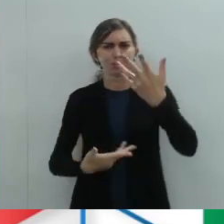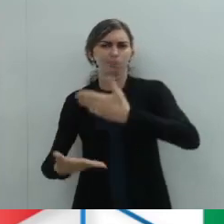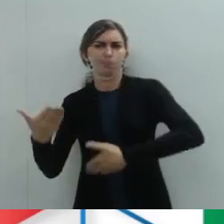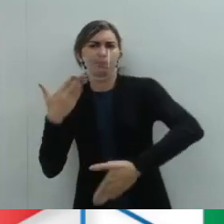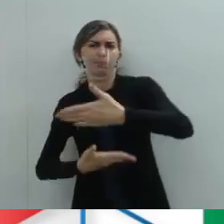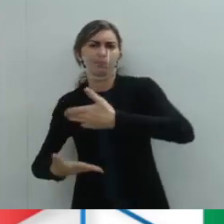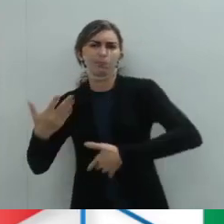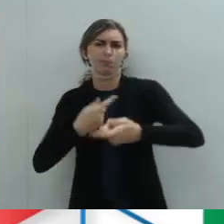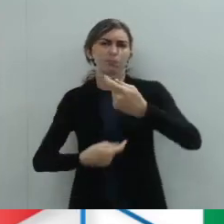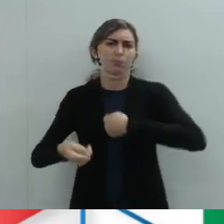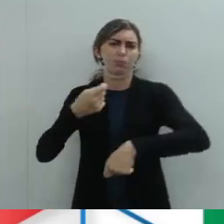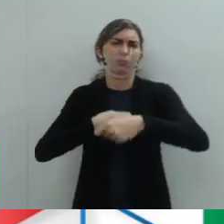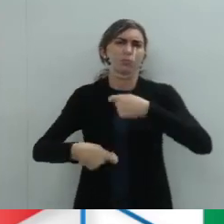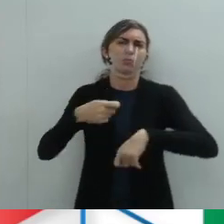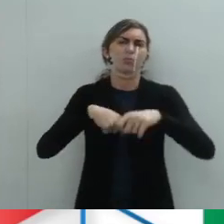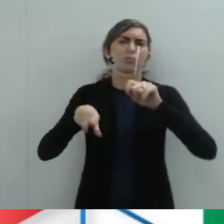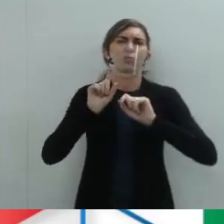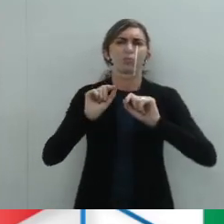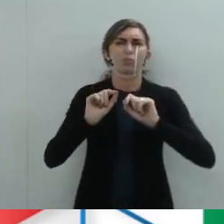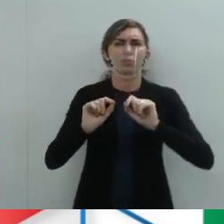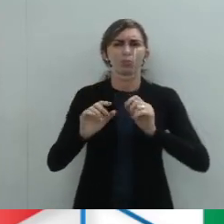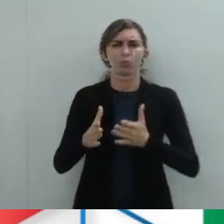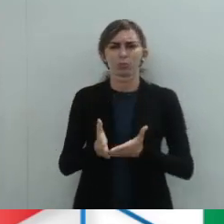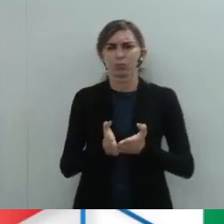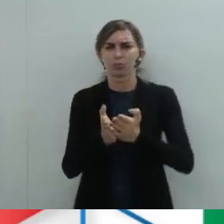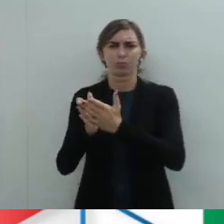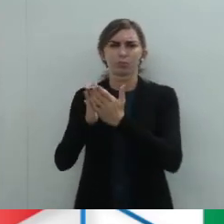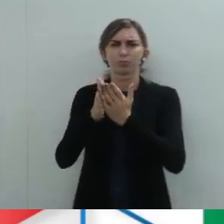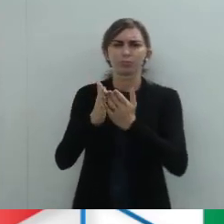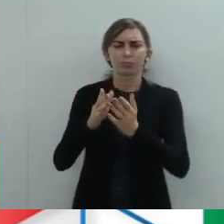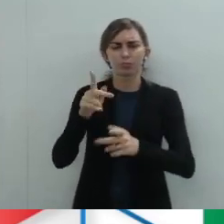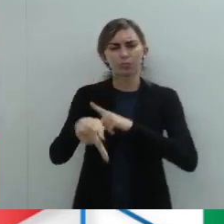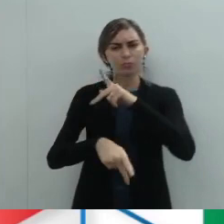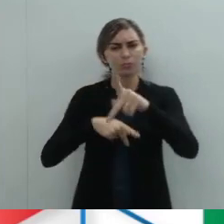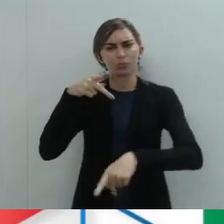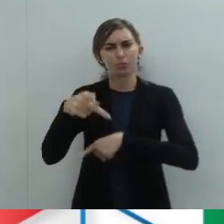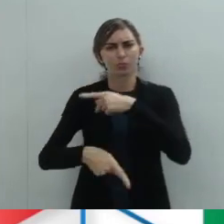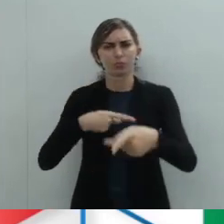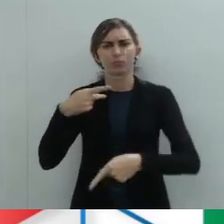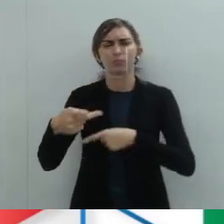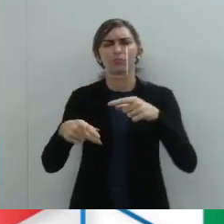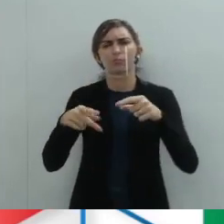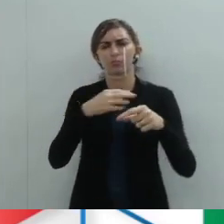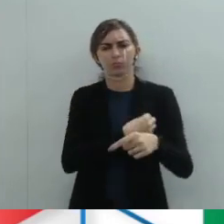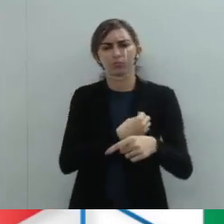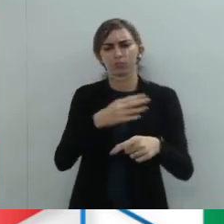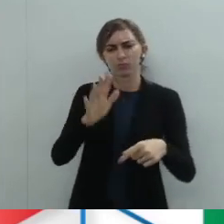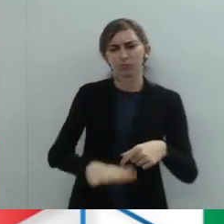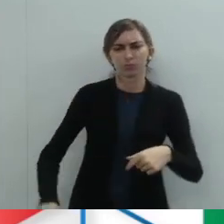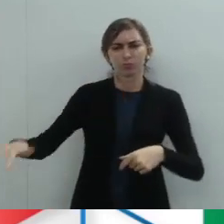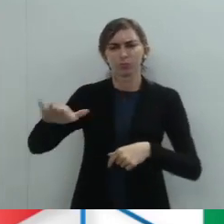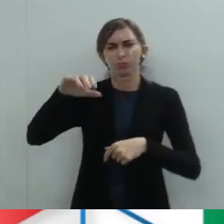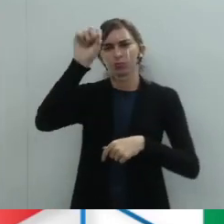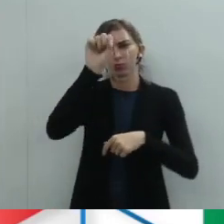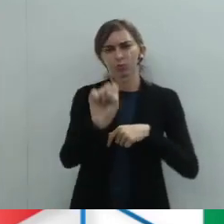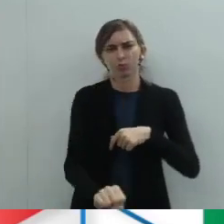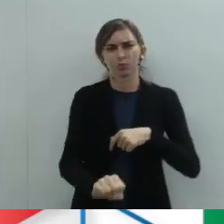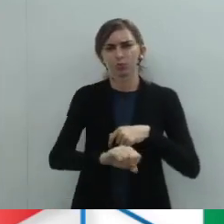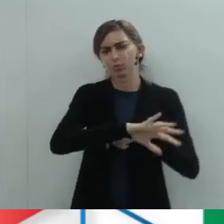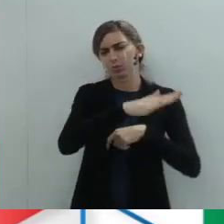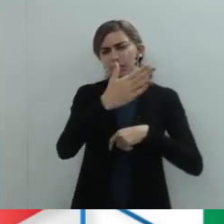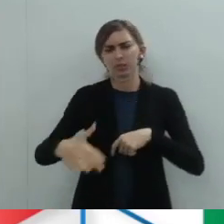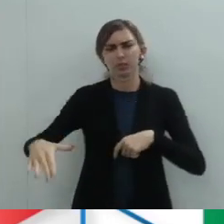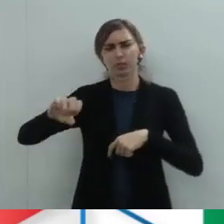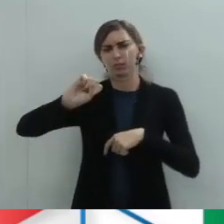transições comerciais eram realizadas através das caravanas promovidas dos povos que habitavam a porção do sul do deserto do